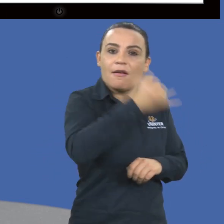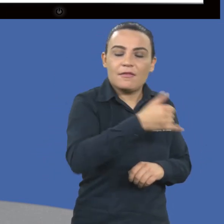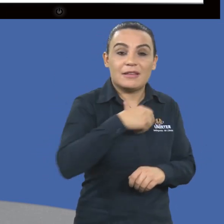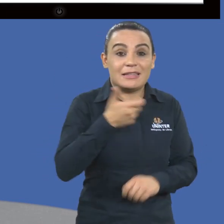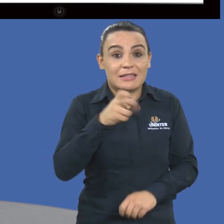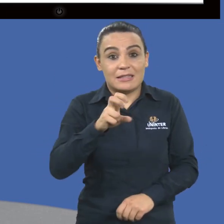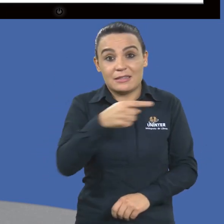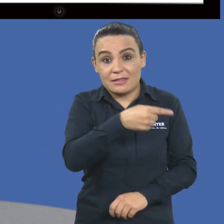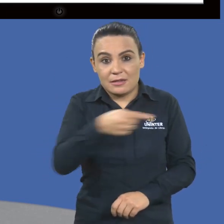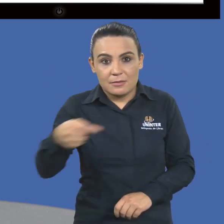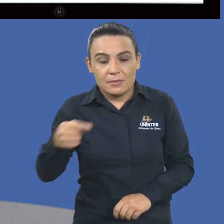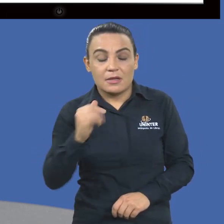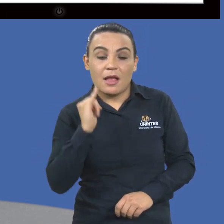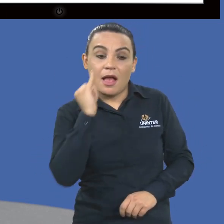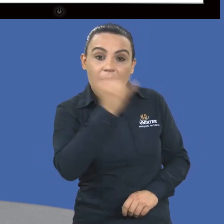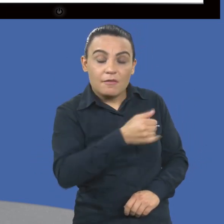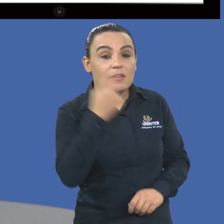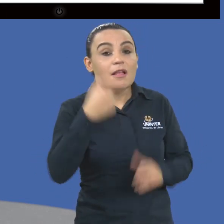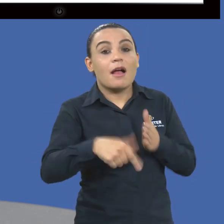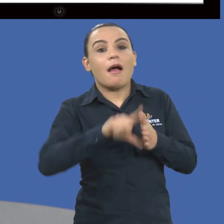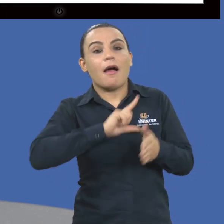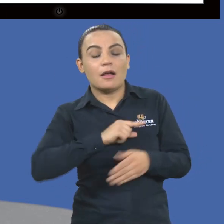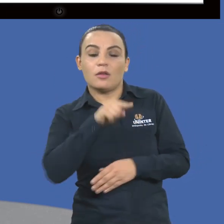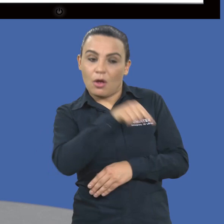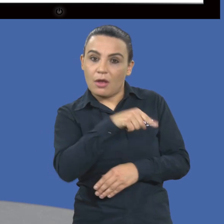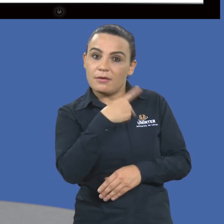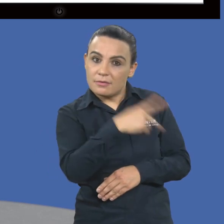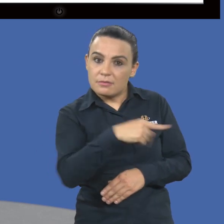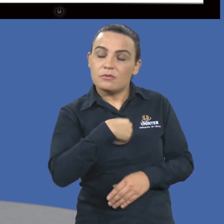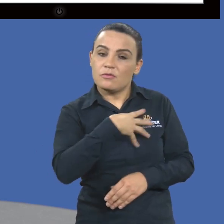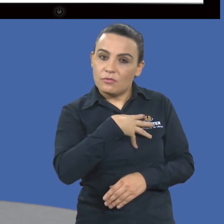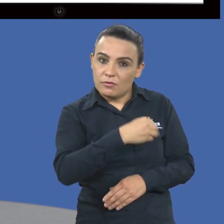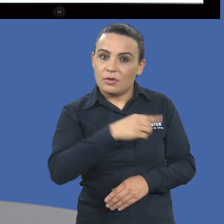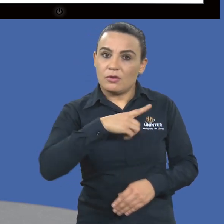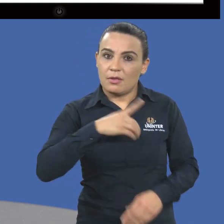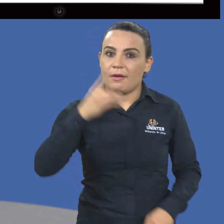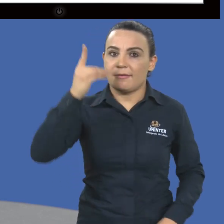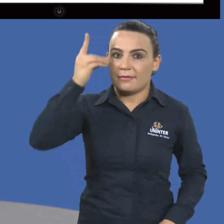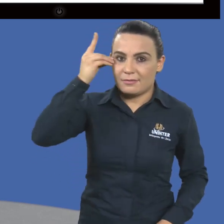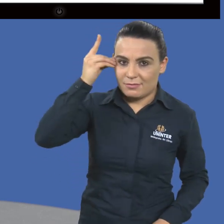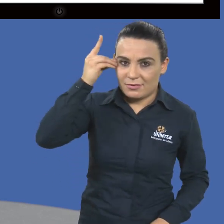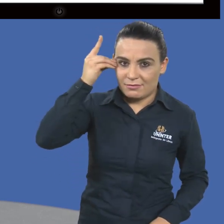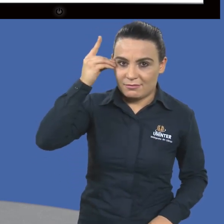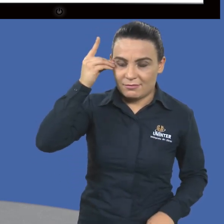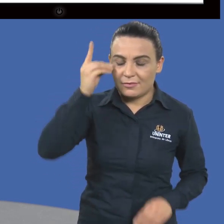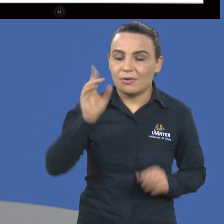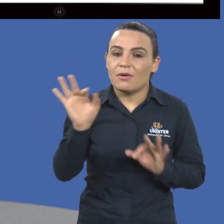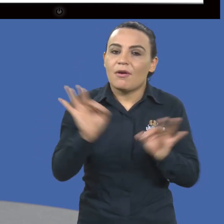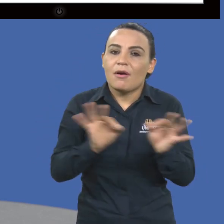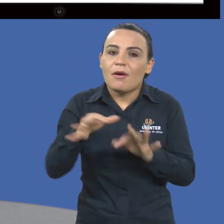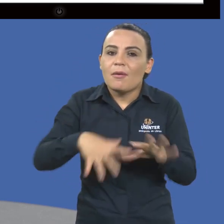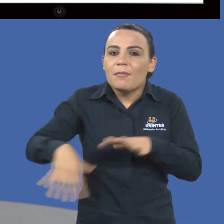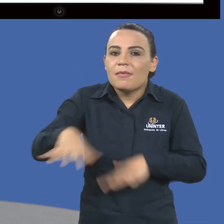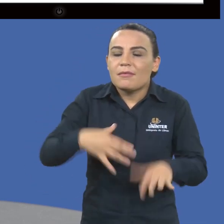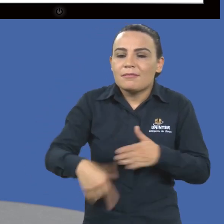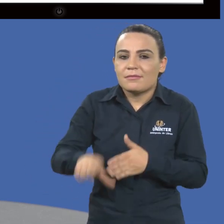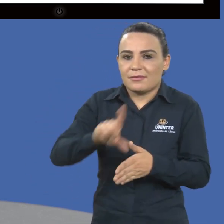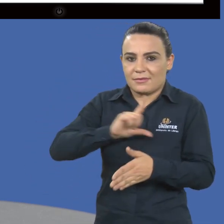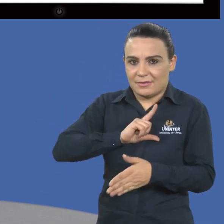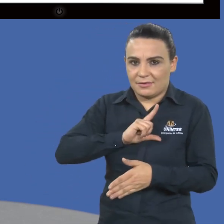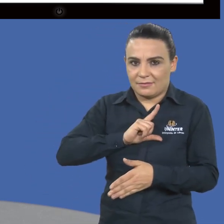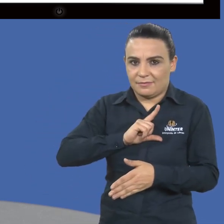ela pode, com tranquilidade, receber essa criança, se preparar para isso. Em